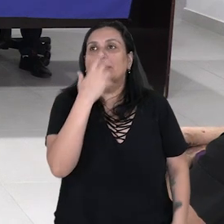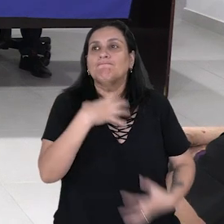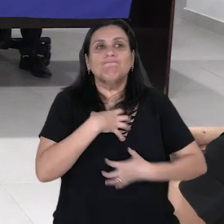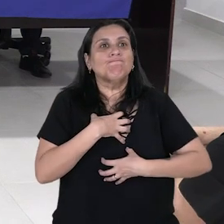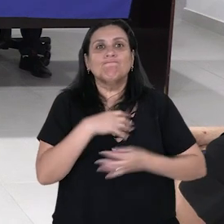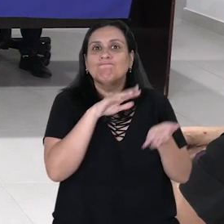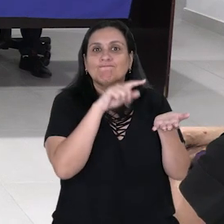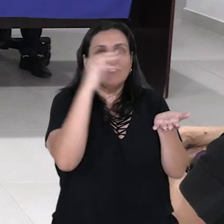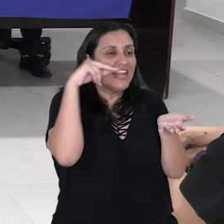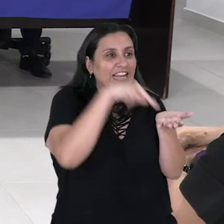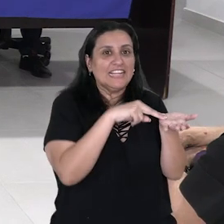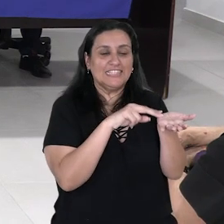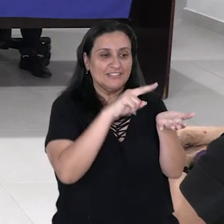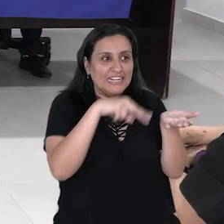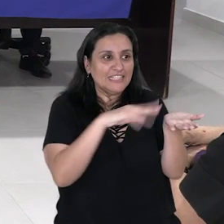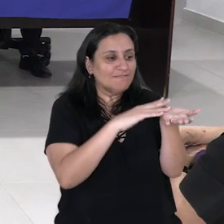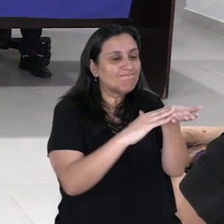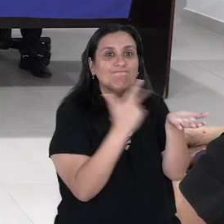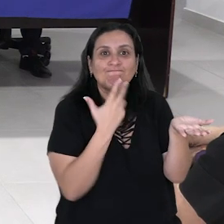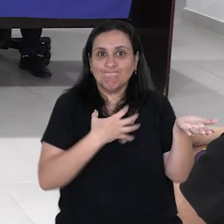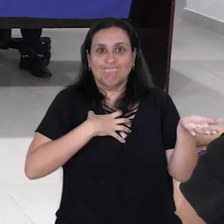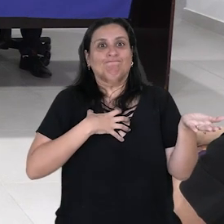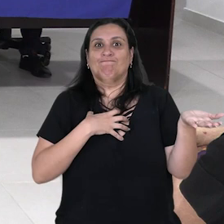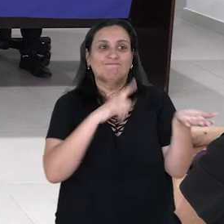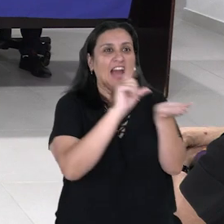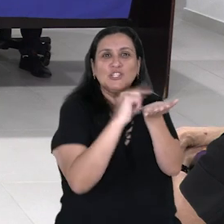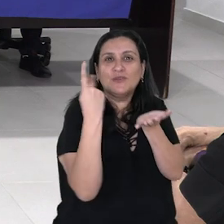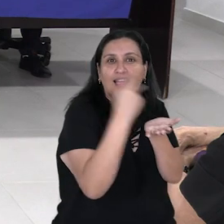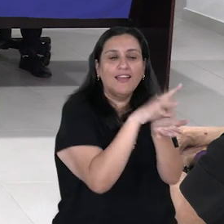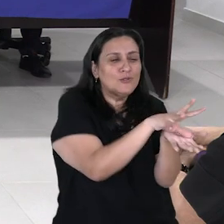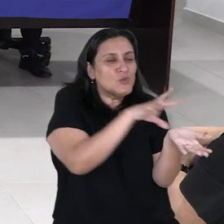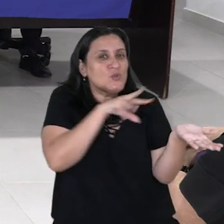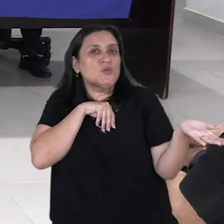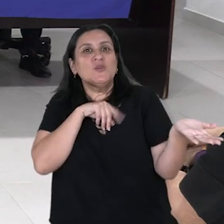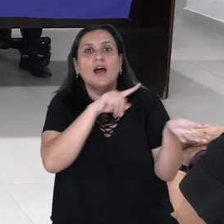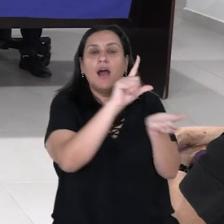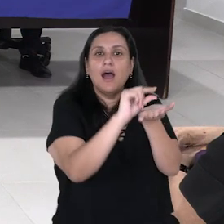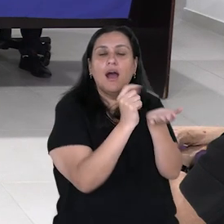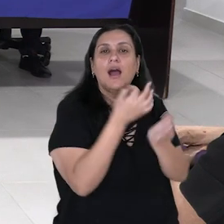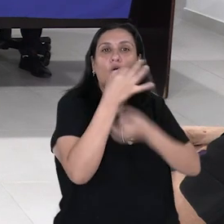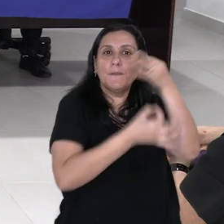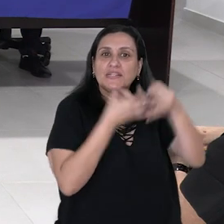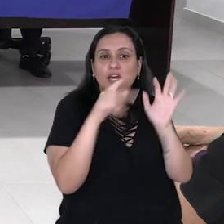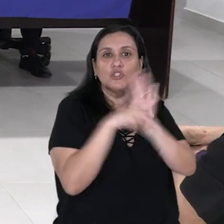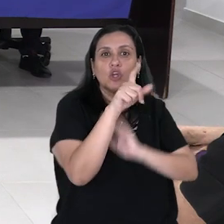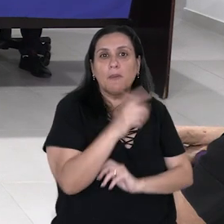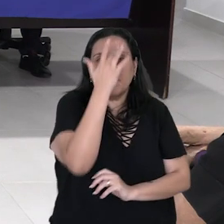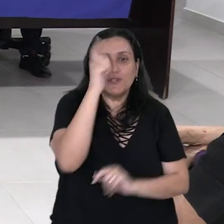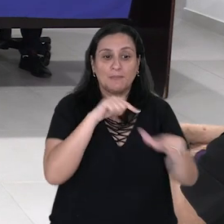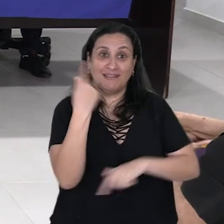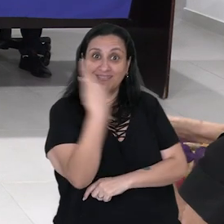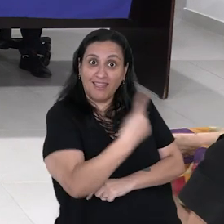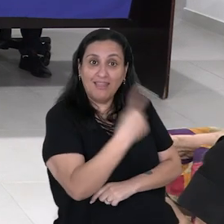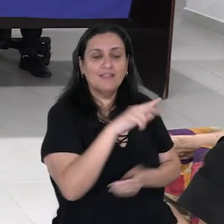expresso, né, em cada artigo que ele escreveu e nos comentários dos autores também sobre a pessoa dele, sobre o